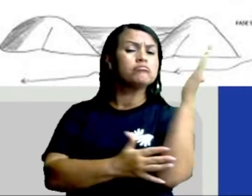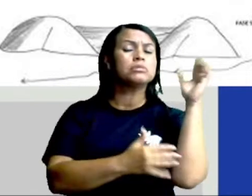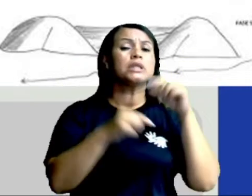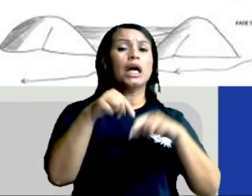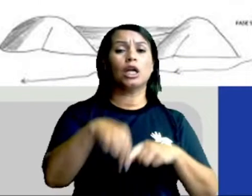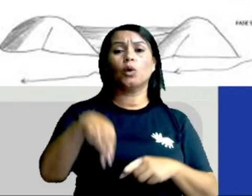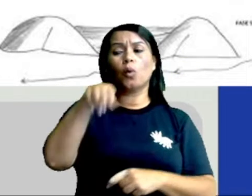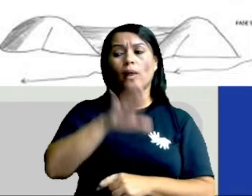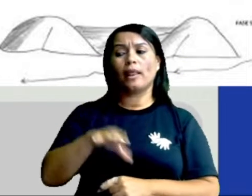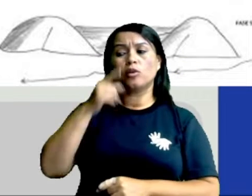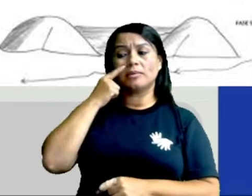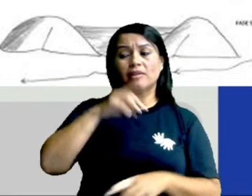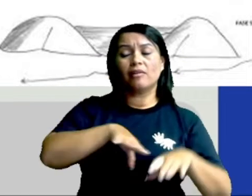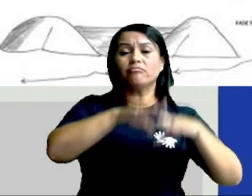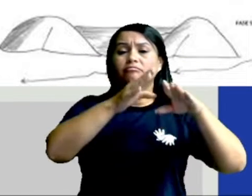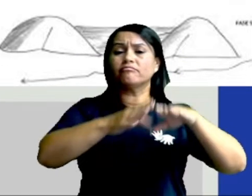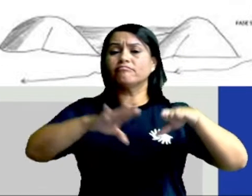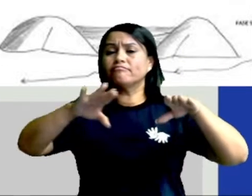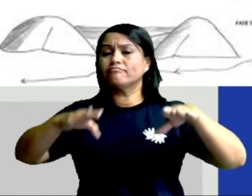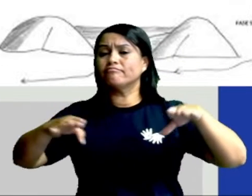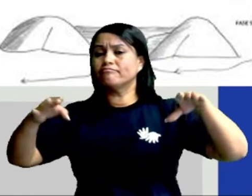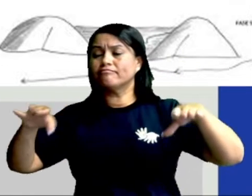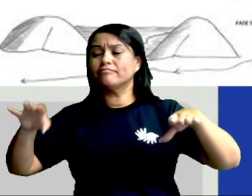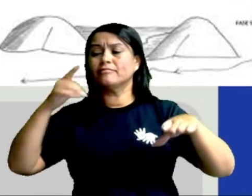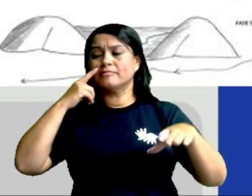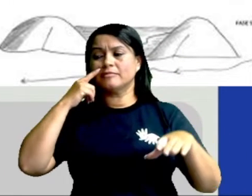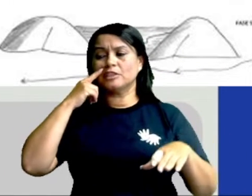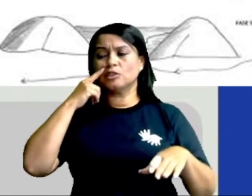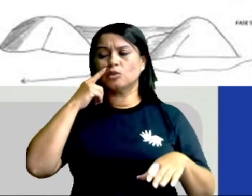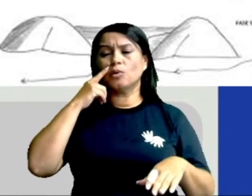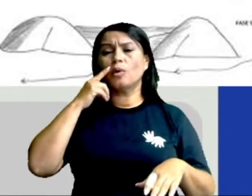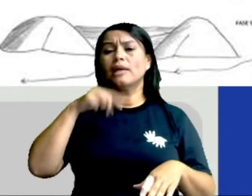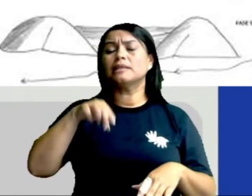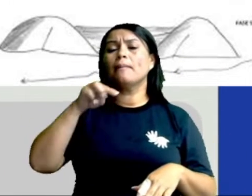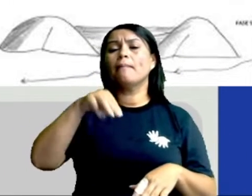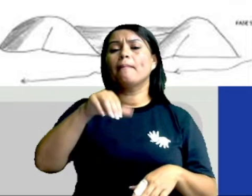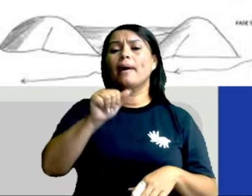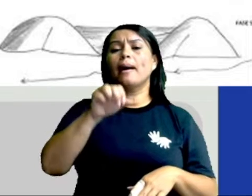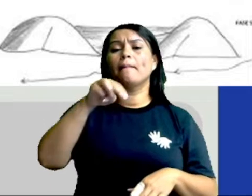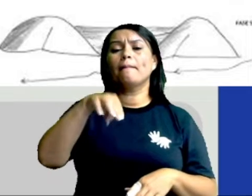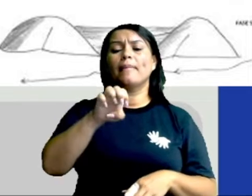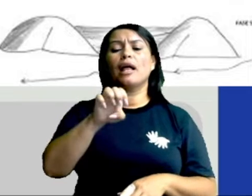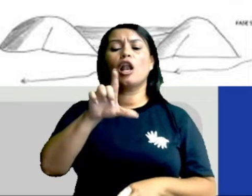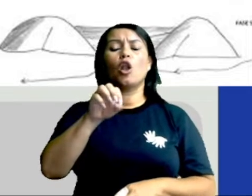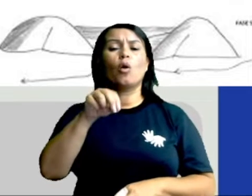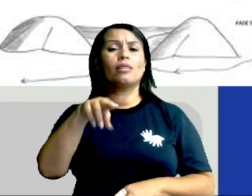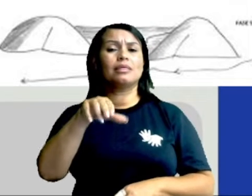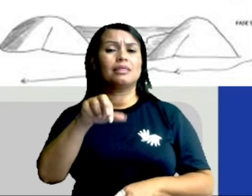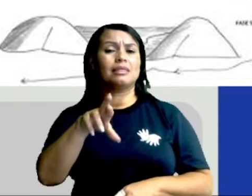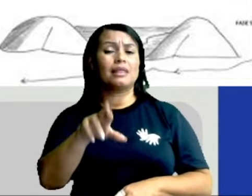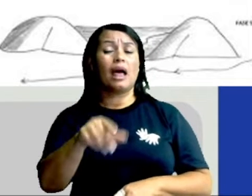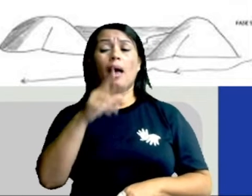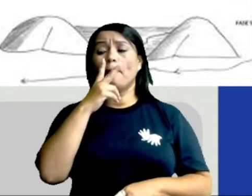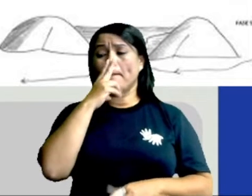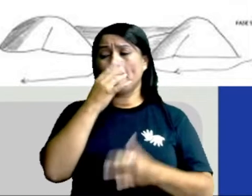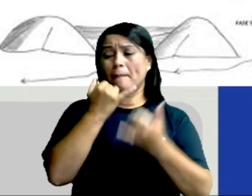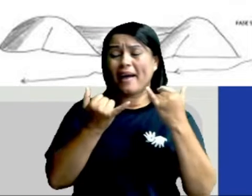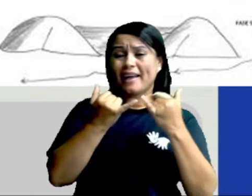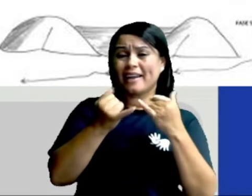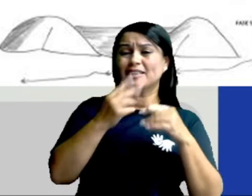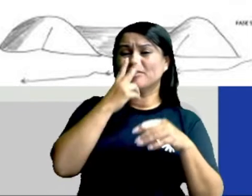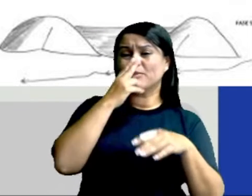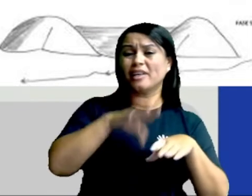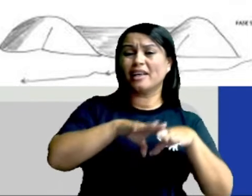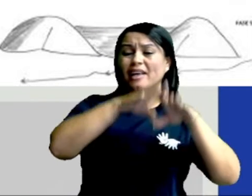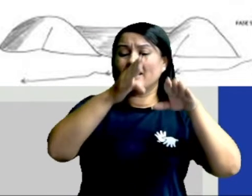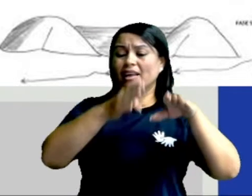Nordeste, tá certo? Então esse é o que a gente chama de relevo mamelonar ou mares de morro, né? Porque parece de fato você ter aí um